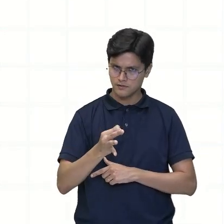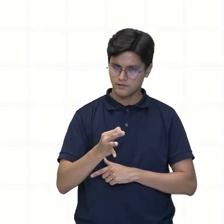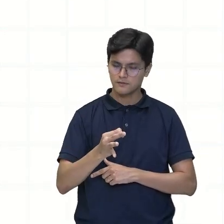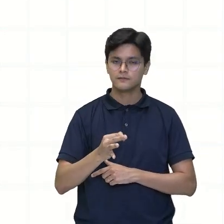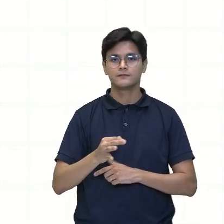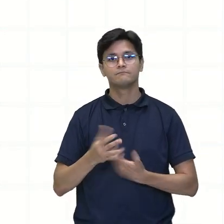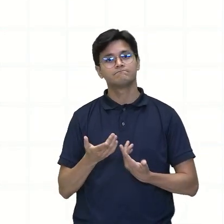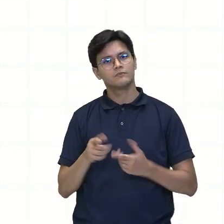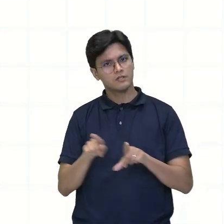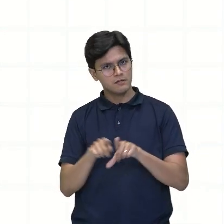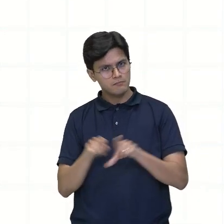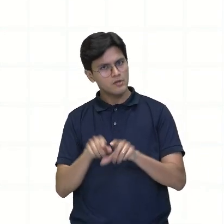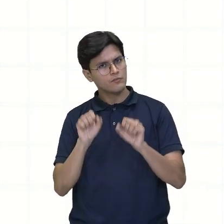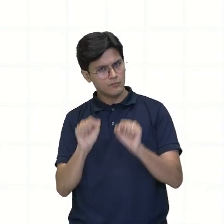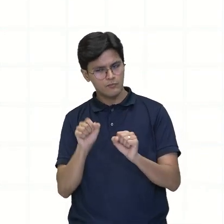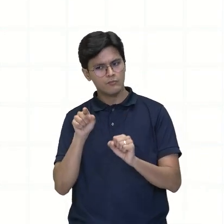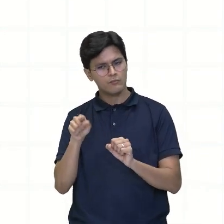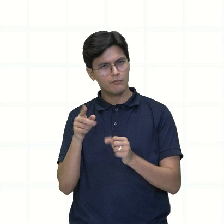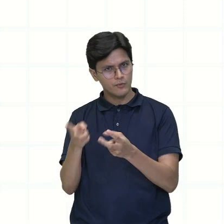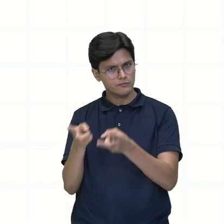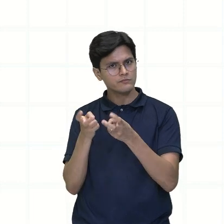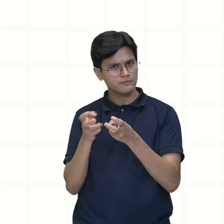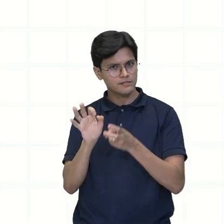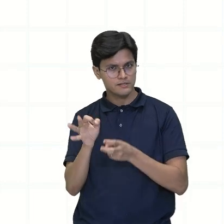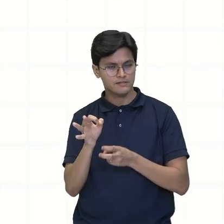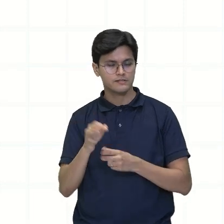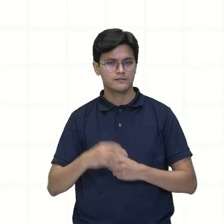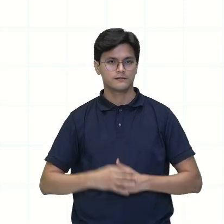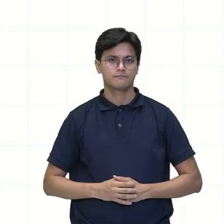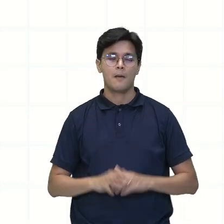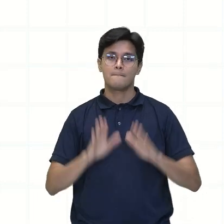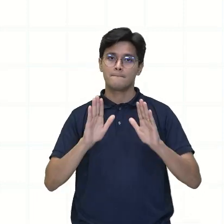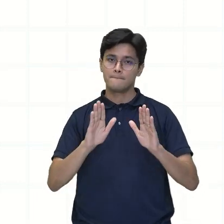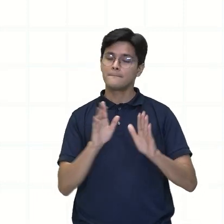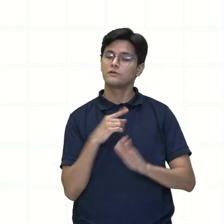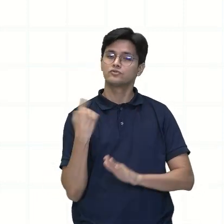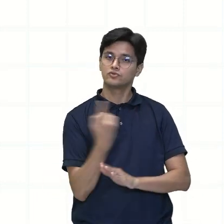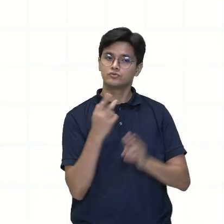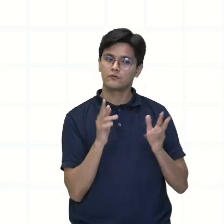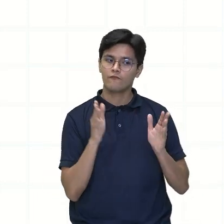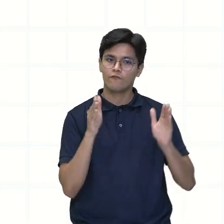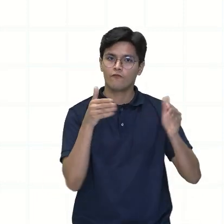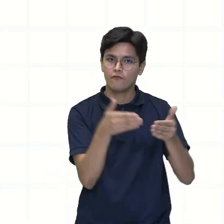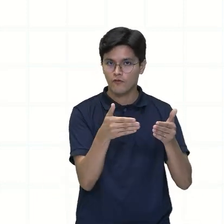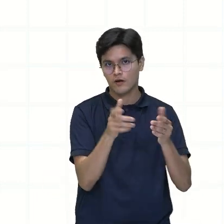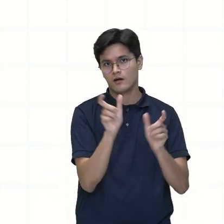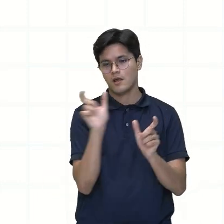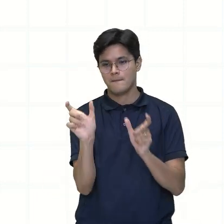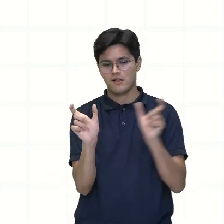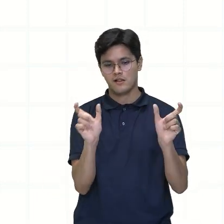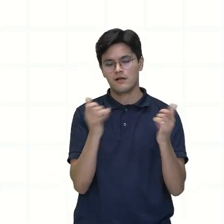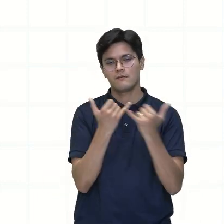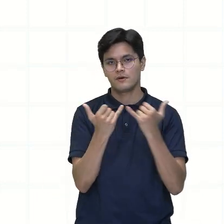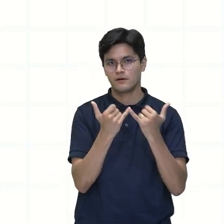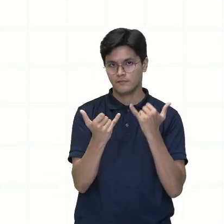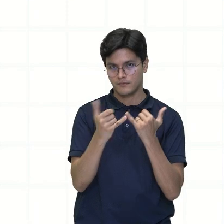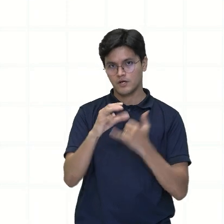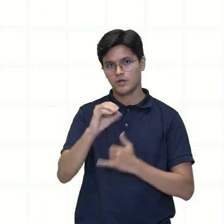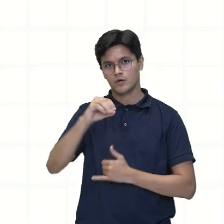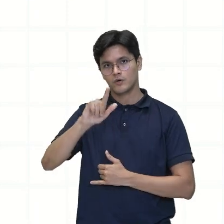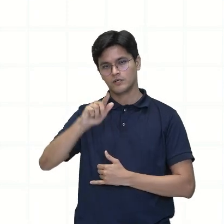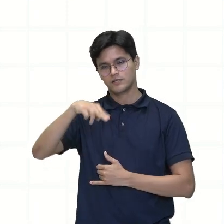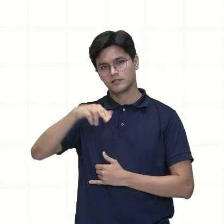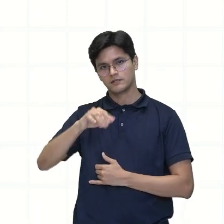são válidas também, mas a gente está de olho aqui nas palavras cognatas, certo? User live na digital, novamente o